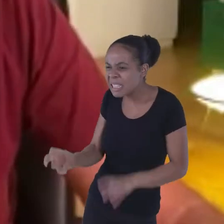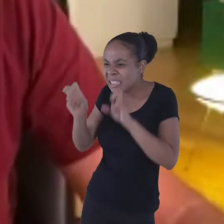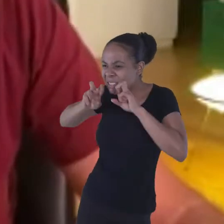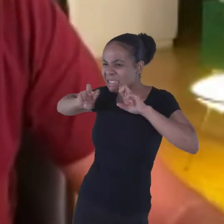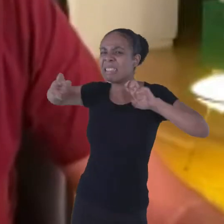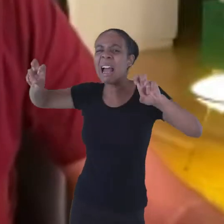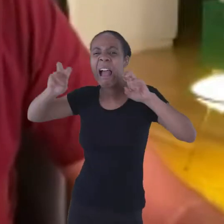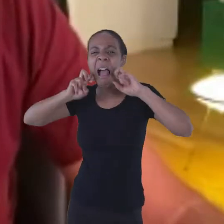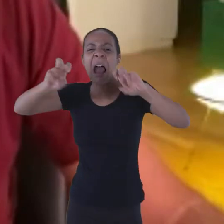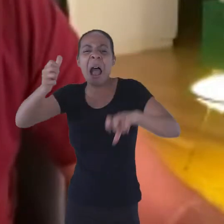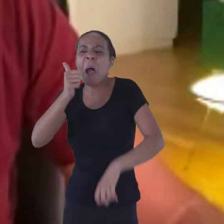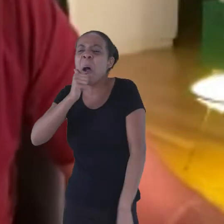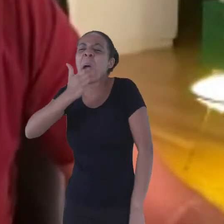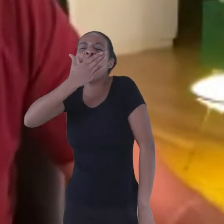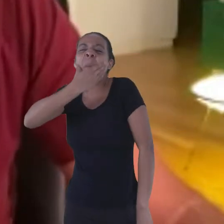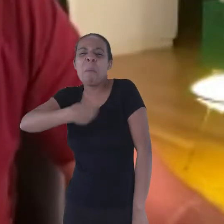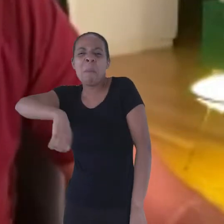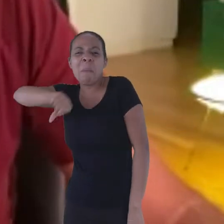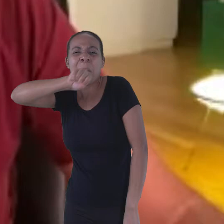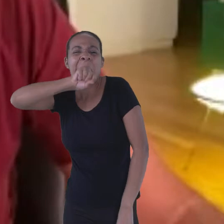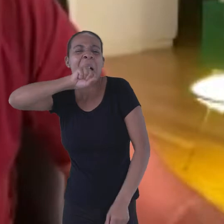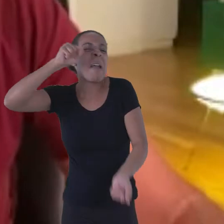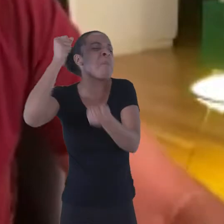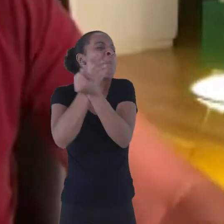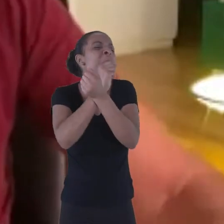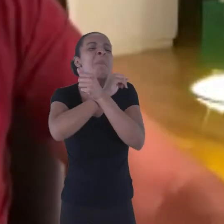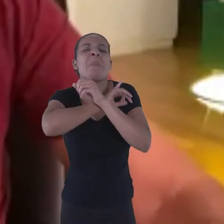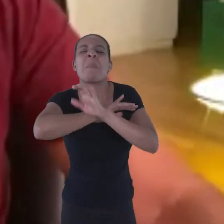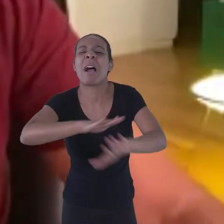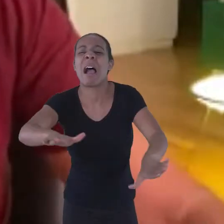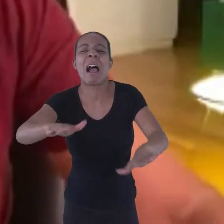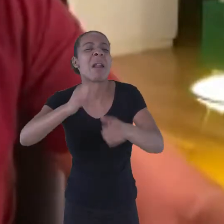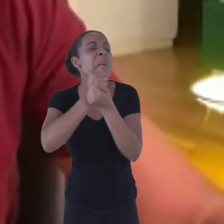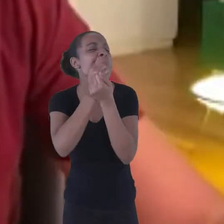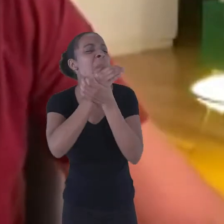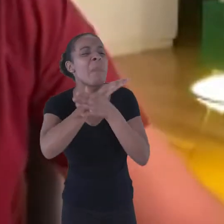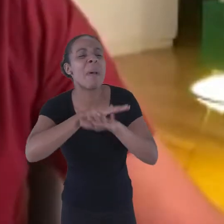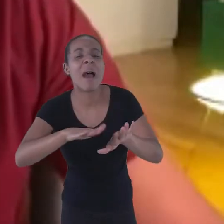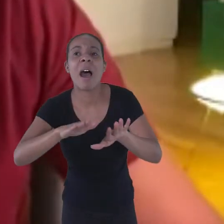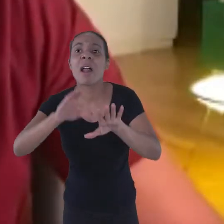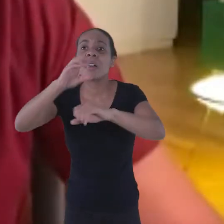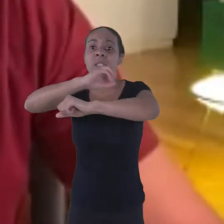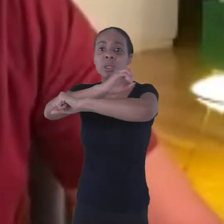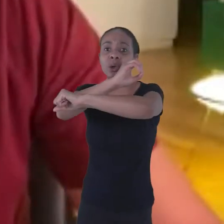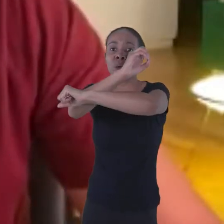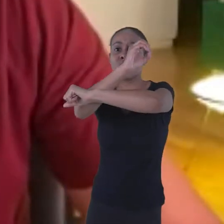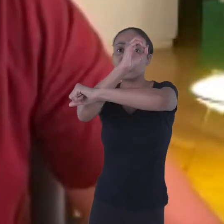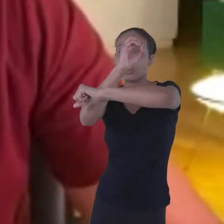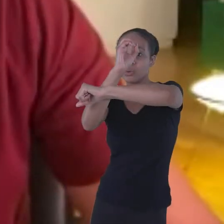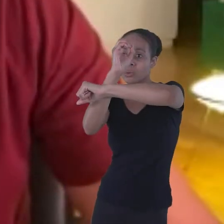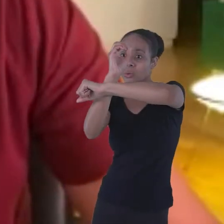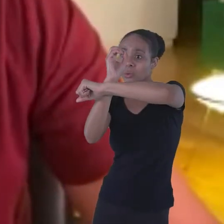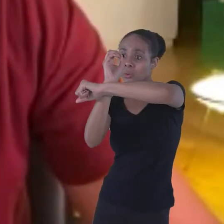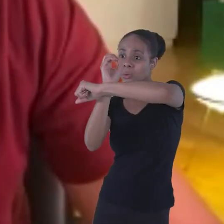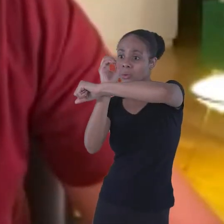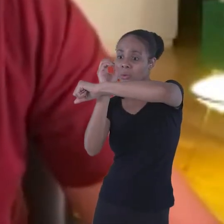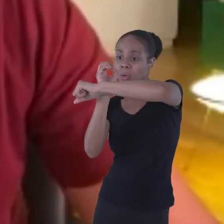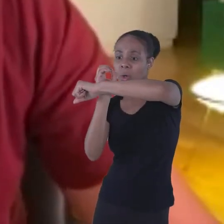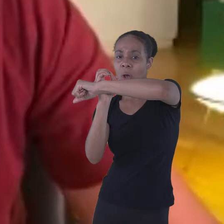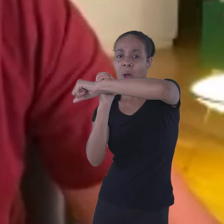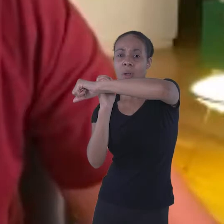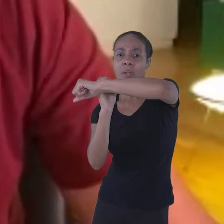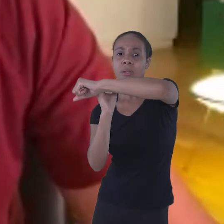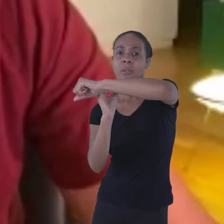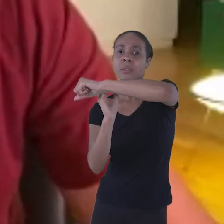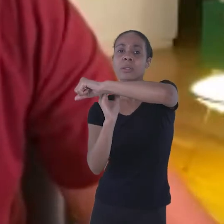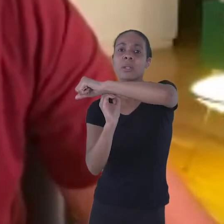aquilo. Os vizinhos espiavam e o sol se despedia, deixando que a noite assumisse o comando das luzes.